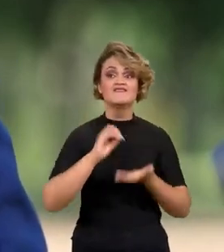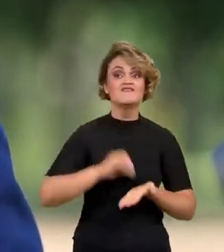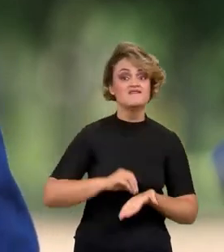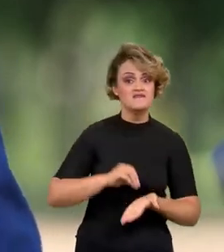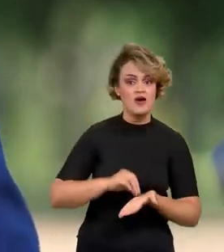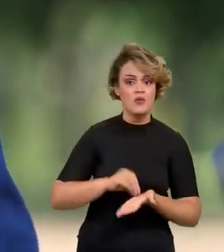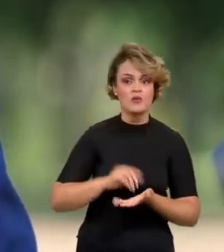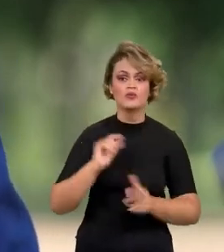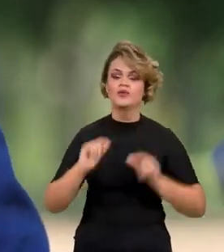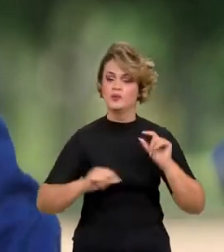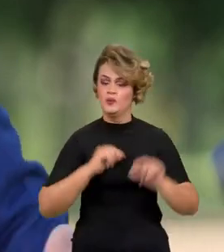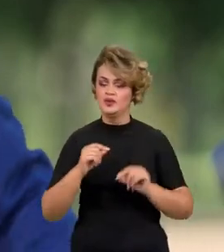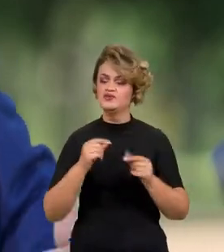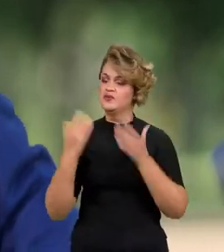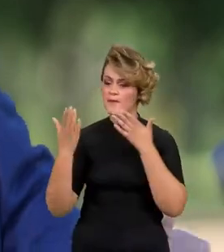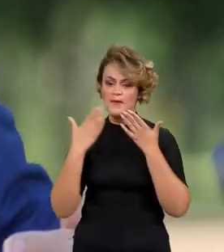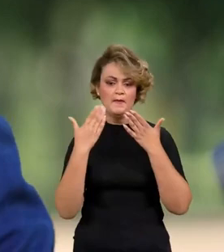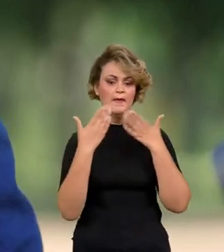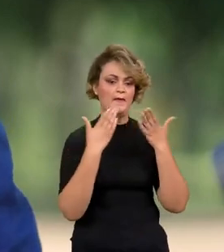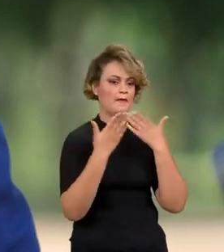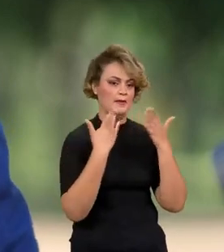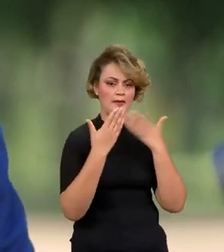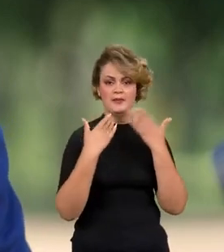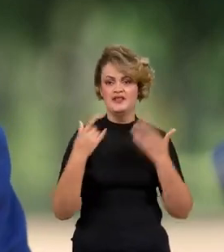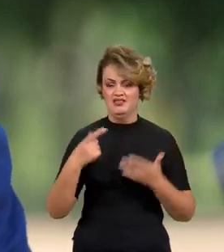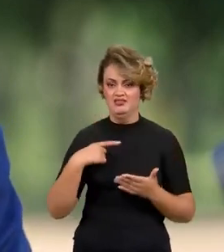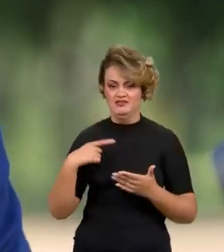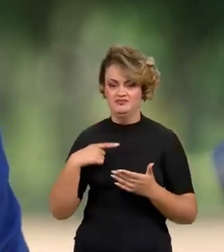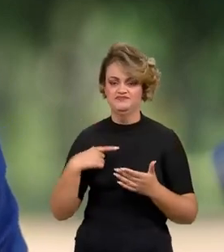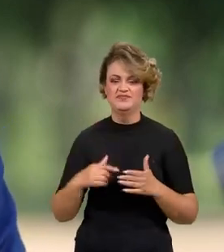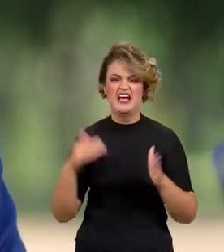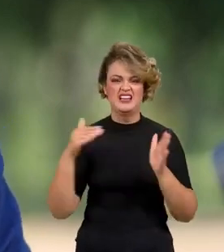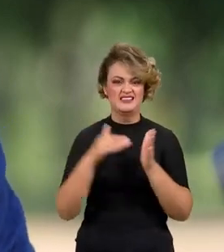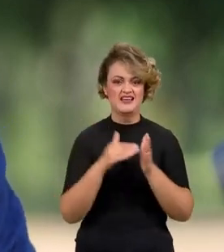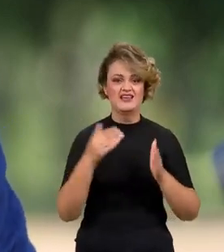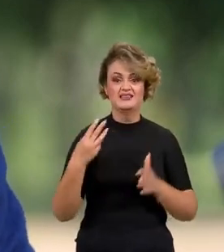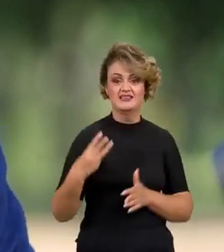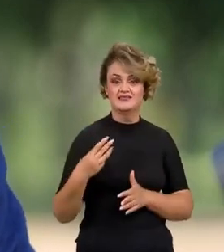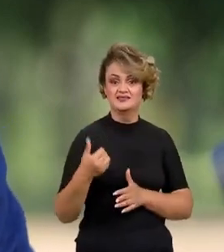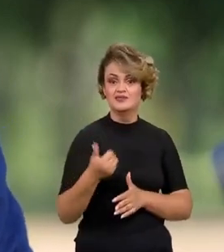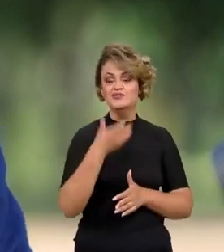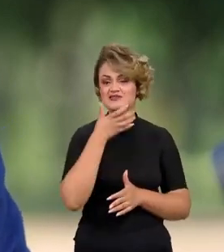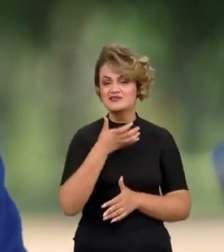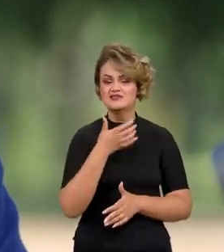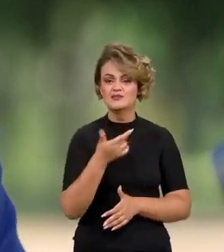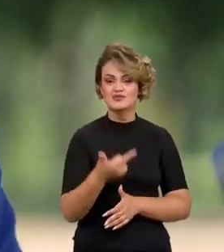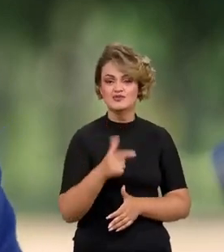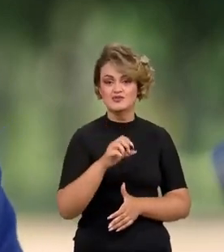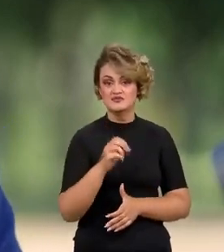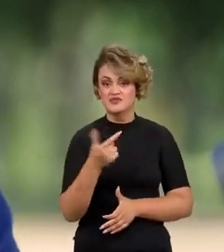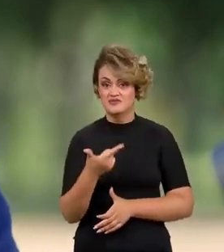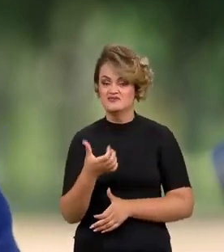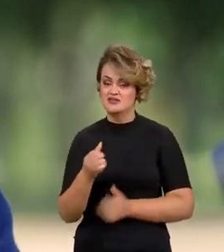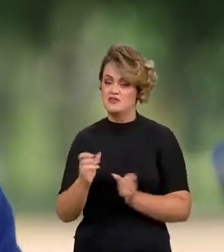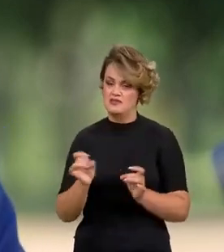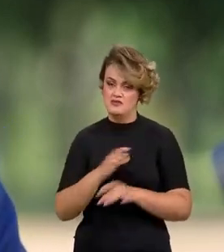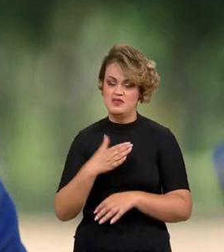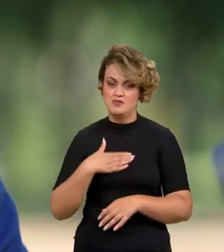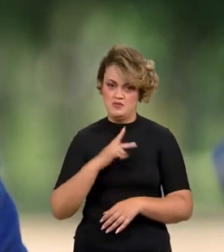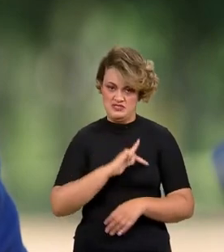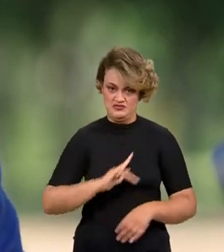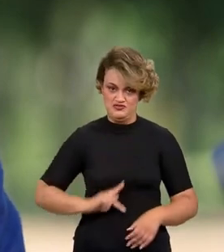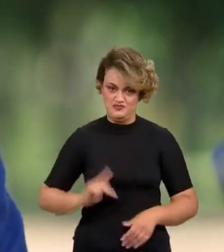a proposta completa daquele que vão fazer até dia 31 de Dezembro de 2026 eu na verdade ouvir